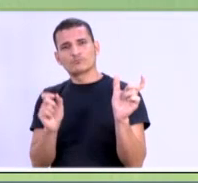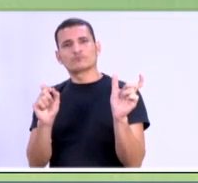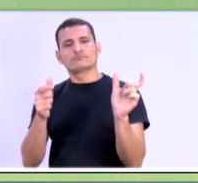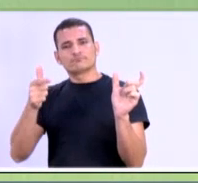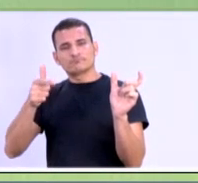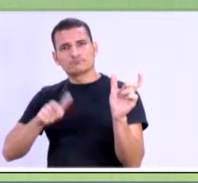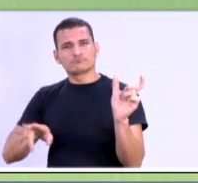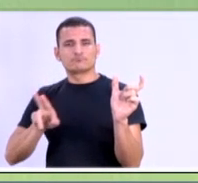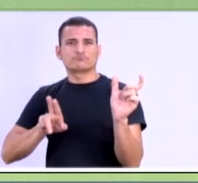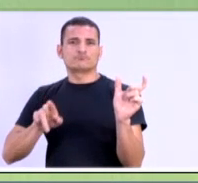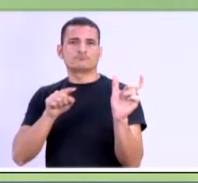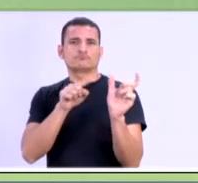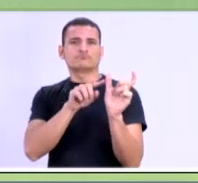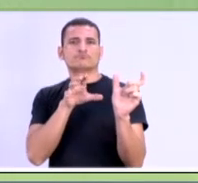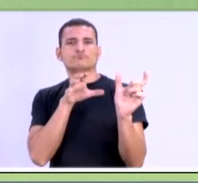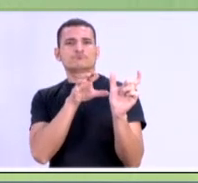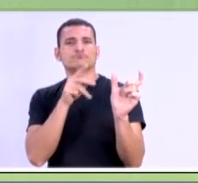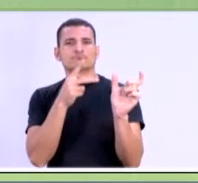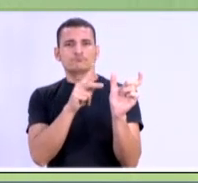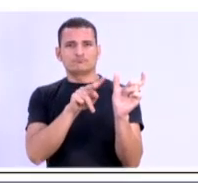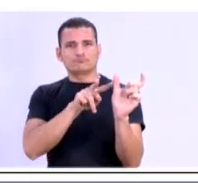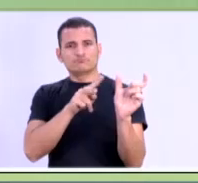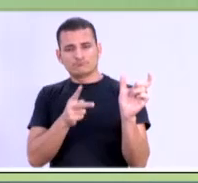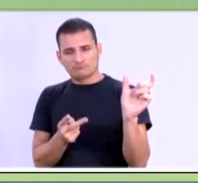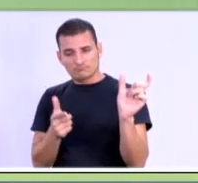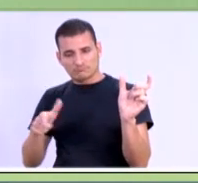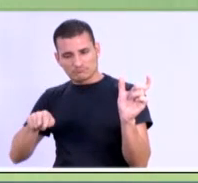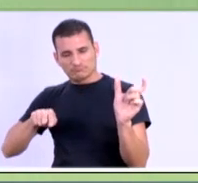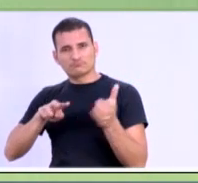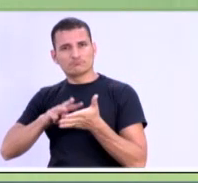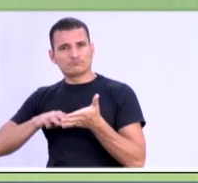reutilizando tanto as características quanto os métodos de outra classe,